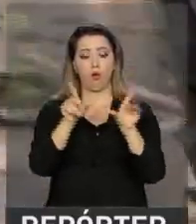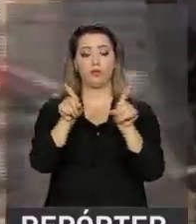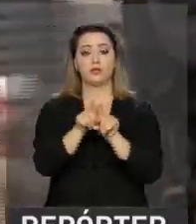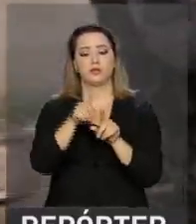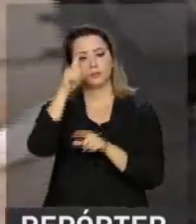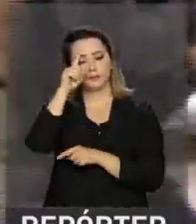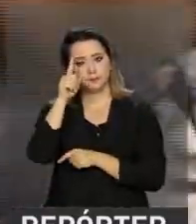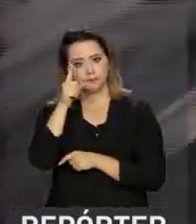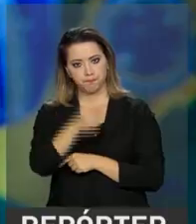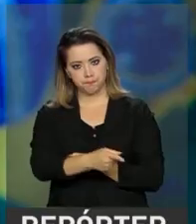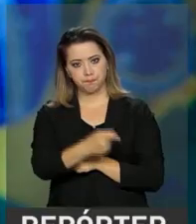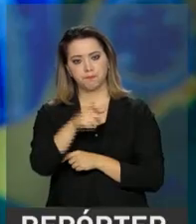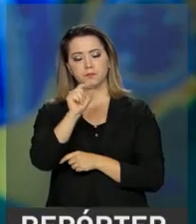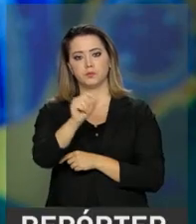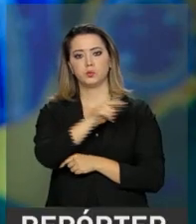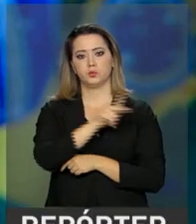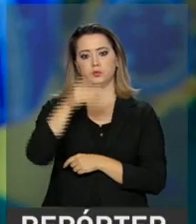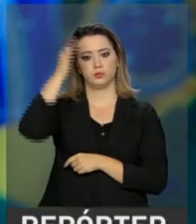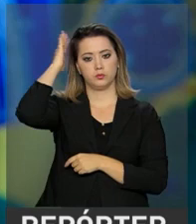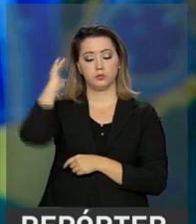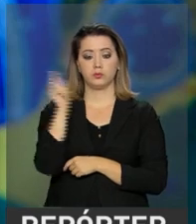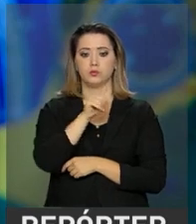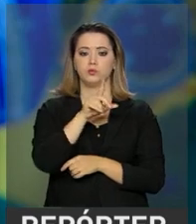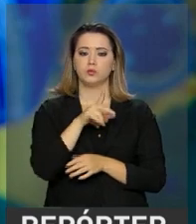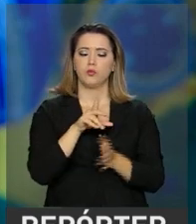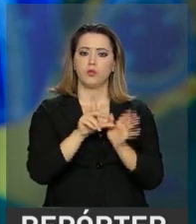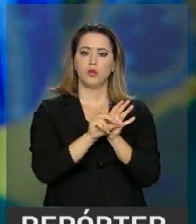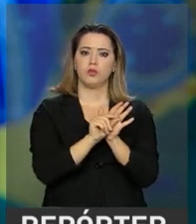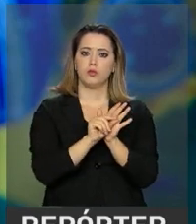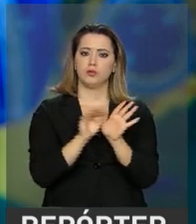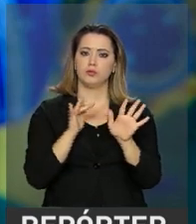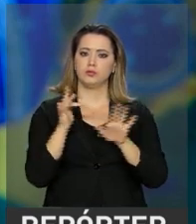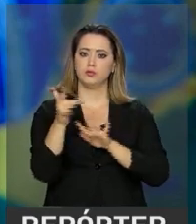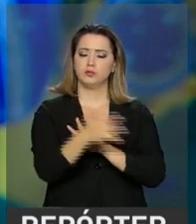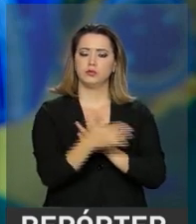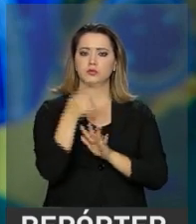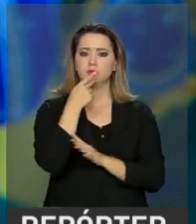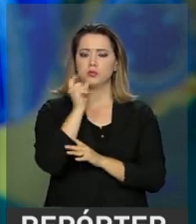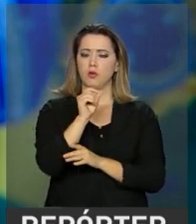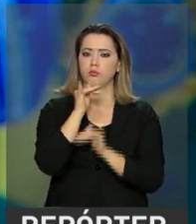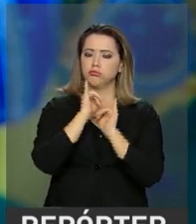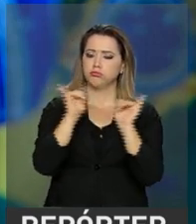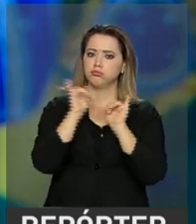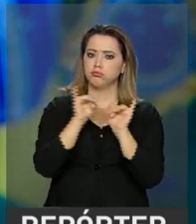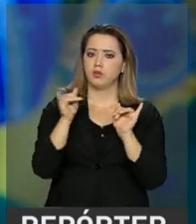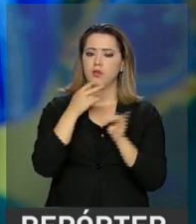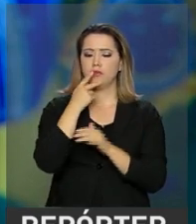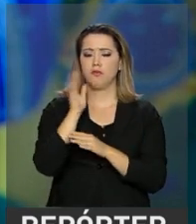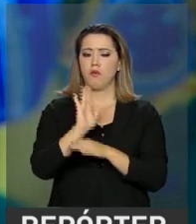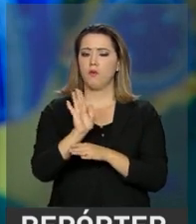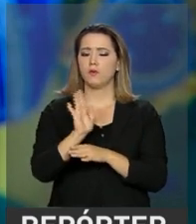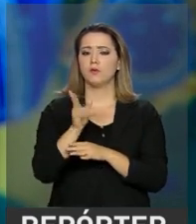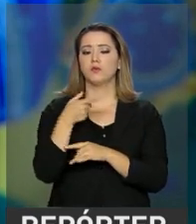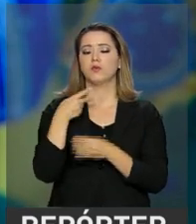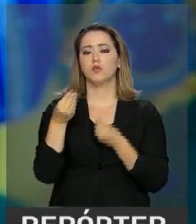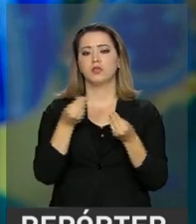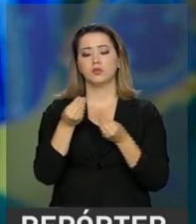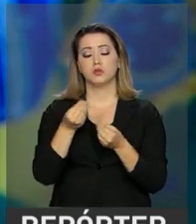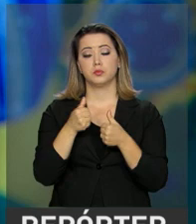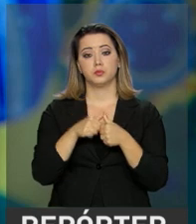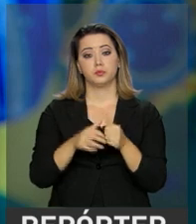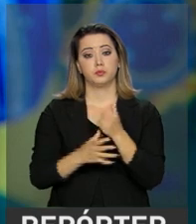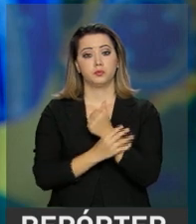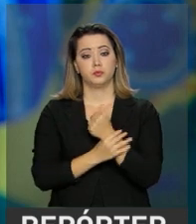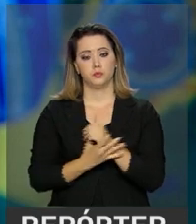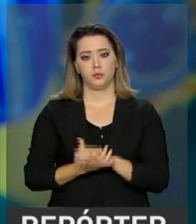nesta sexta-feira em sua conta numa rede social o presidente Michel Temer lançou vídeo comentando a situação da segurança